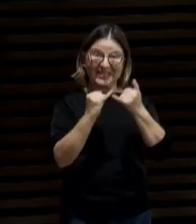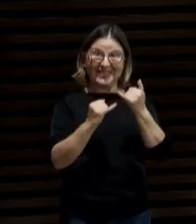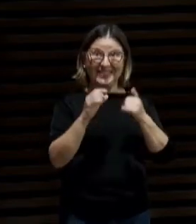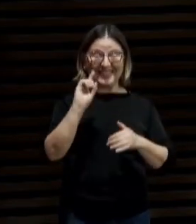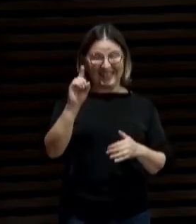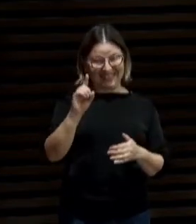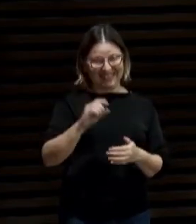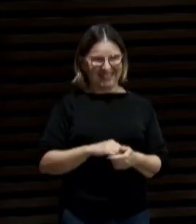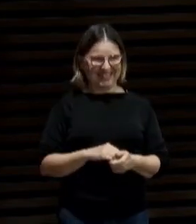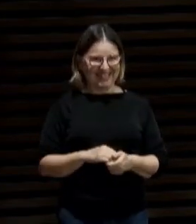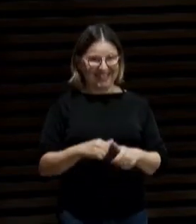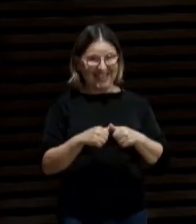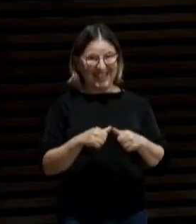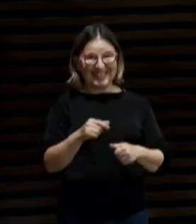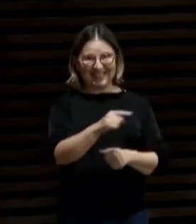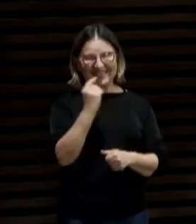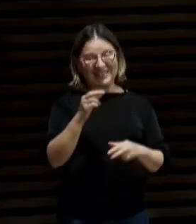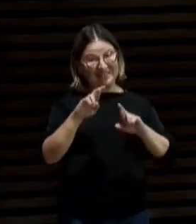Essa é a nossa esperança, meus amados.